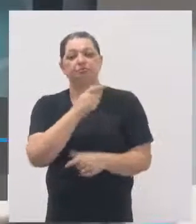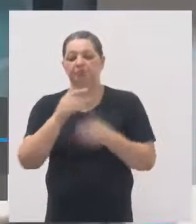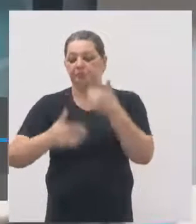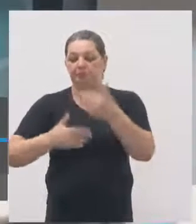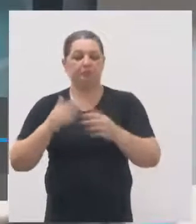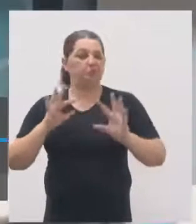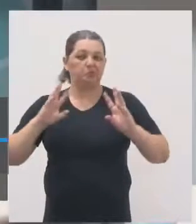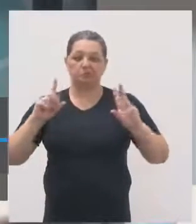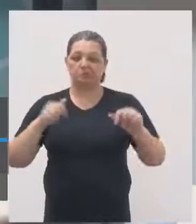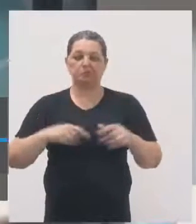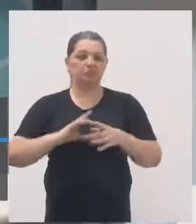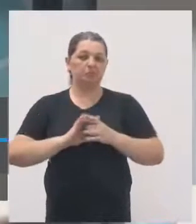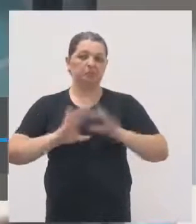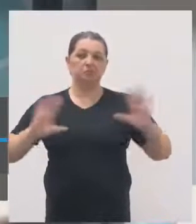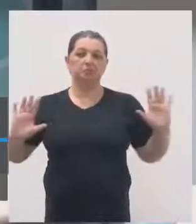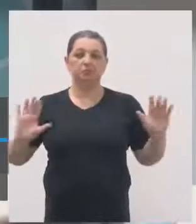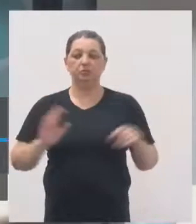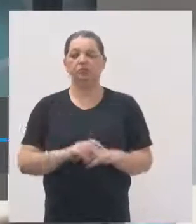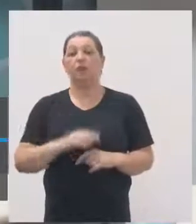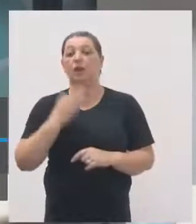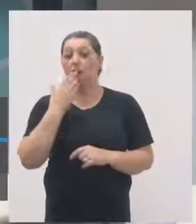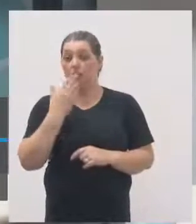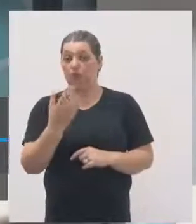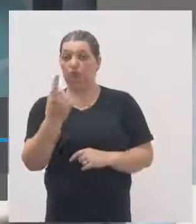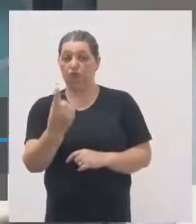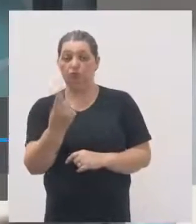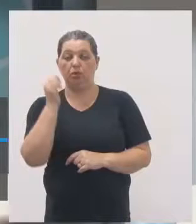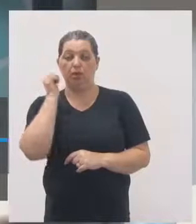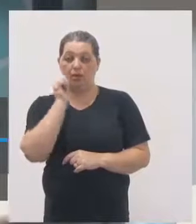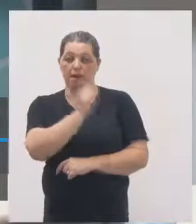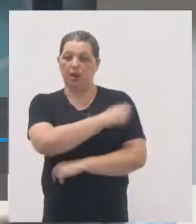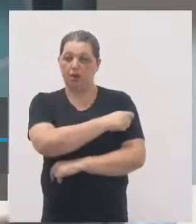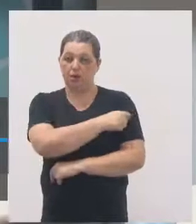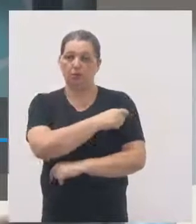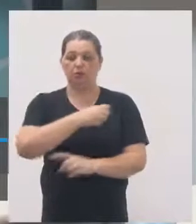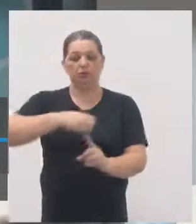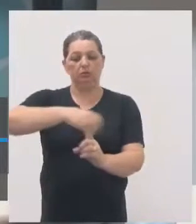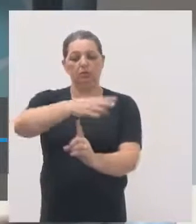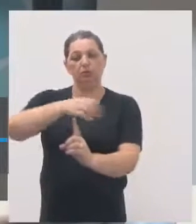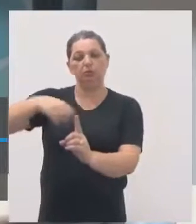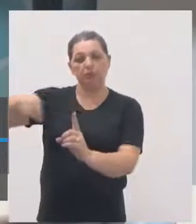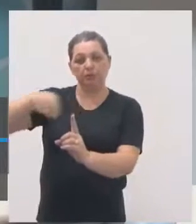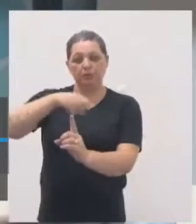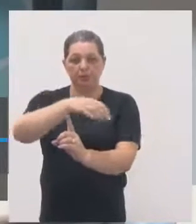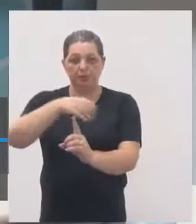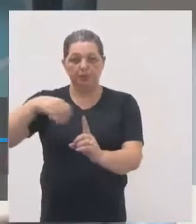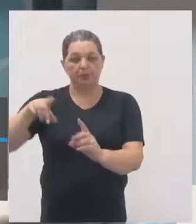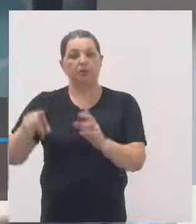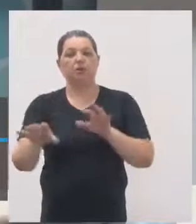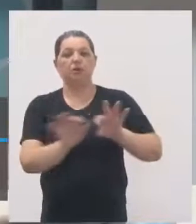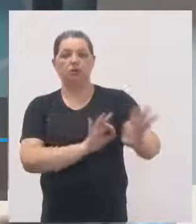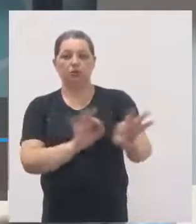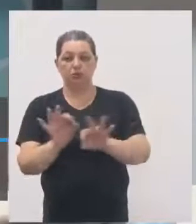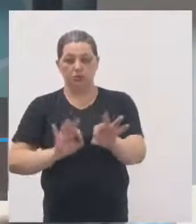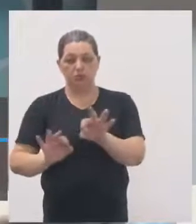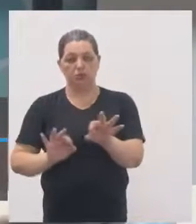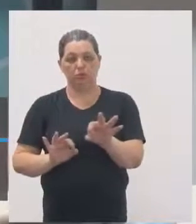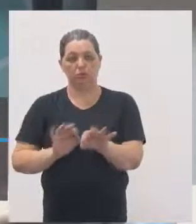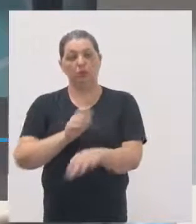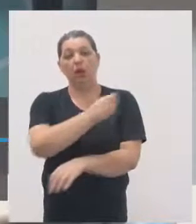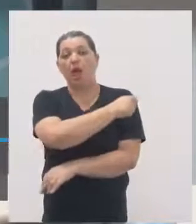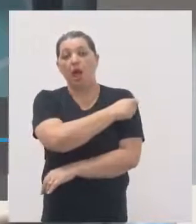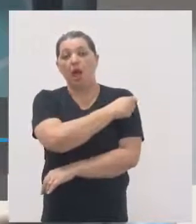processo. Inclusive, eu pedi para uma aluna fazer a intermediação, né? Porque a gente estruturou, um aluno fazia